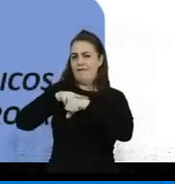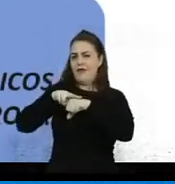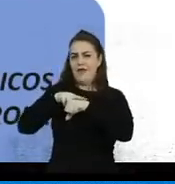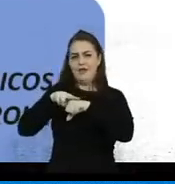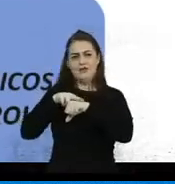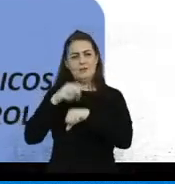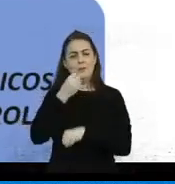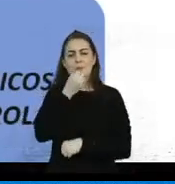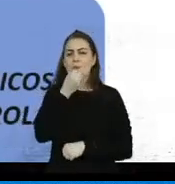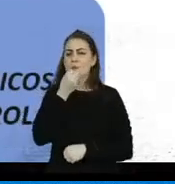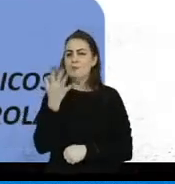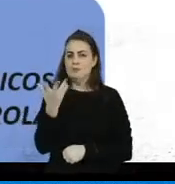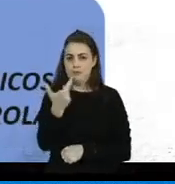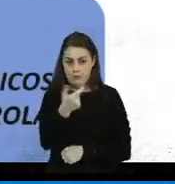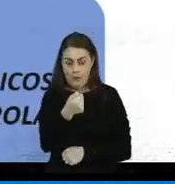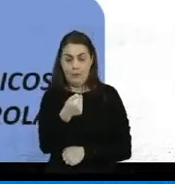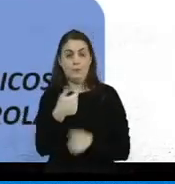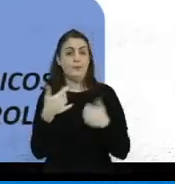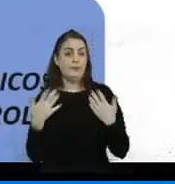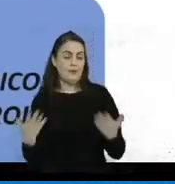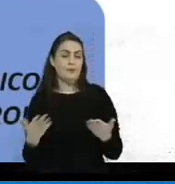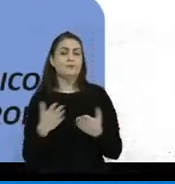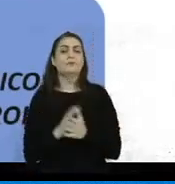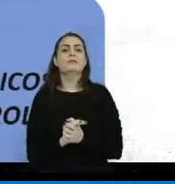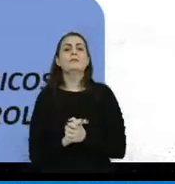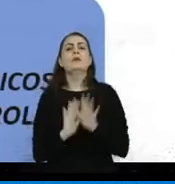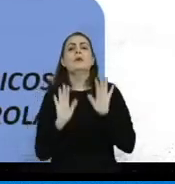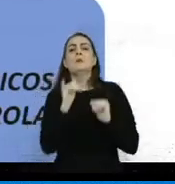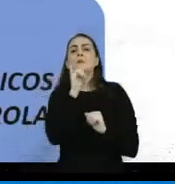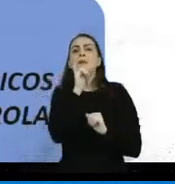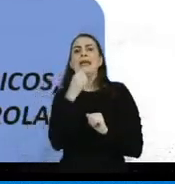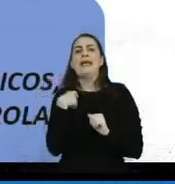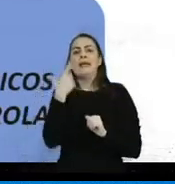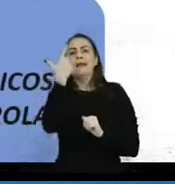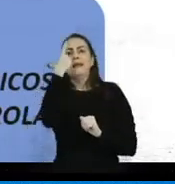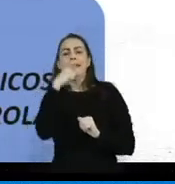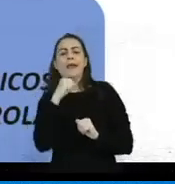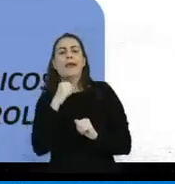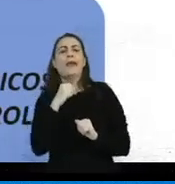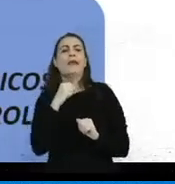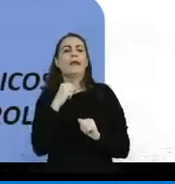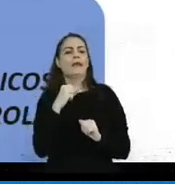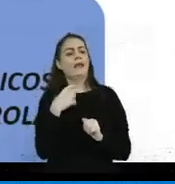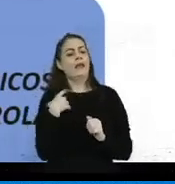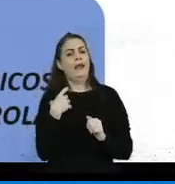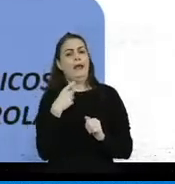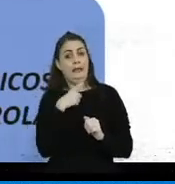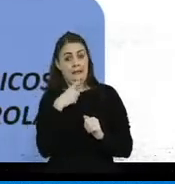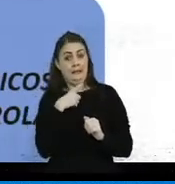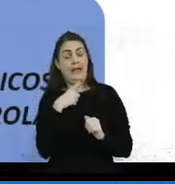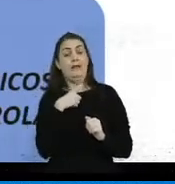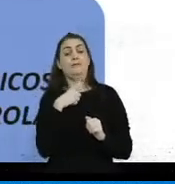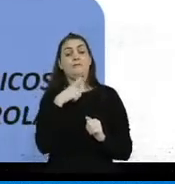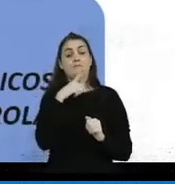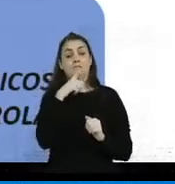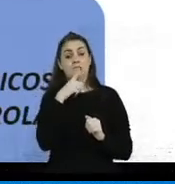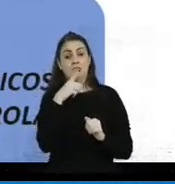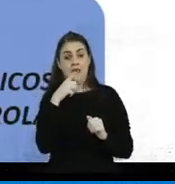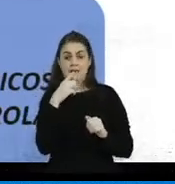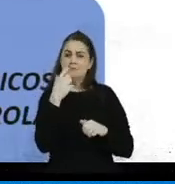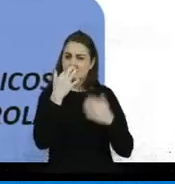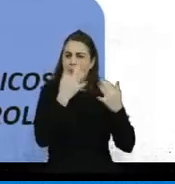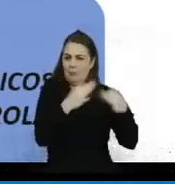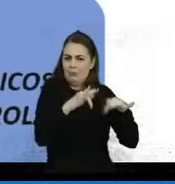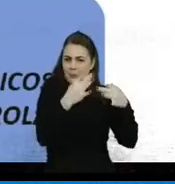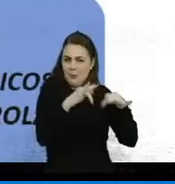meu paciente e tem fibromialgia e já percebeu, sentiu na pele, como o tratamento multipontual,